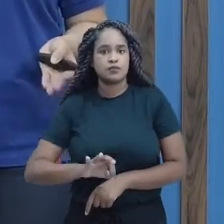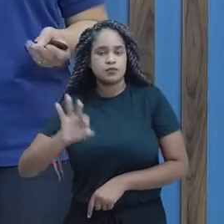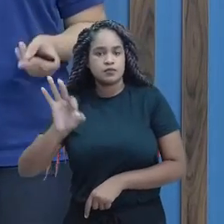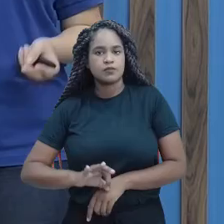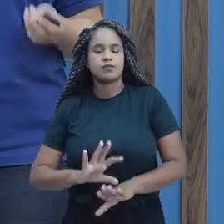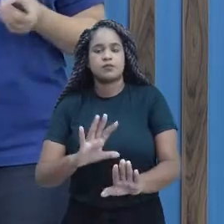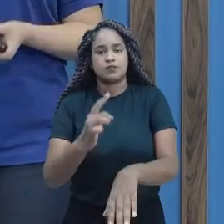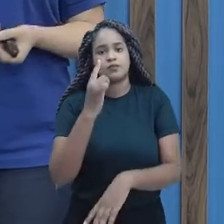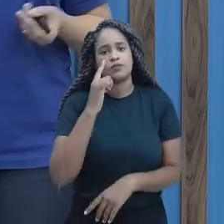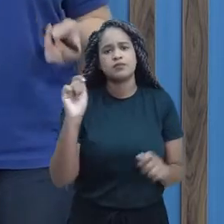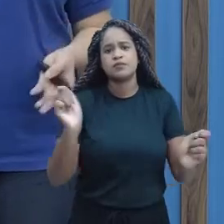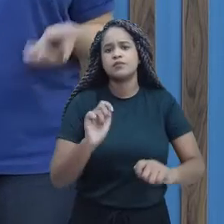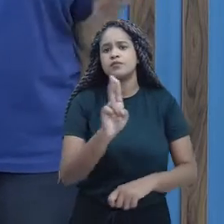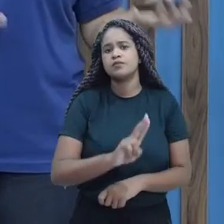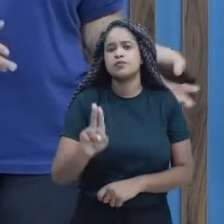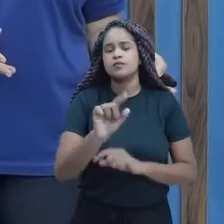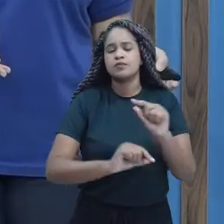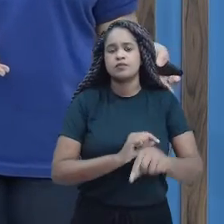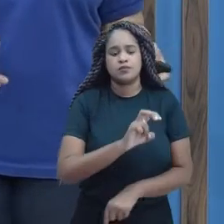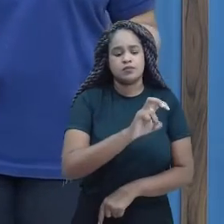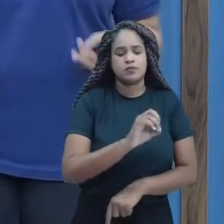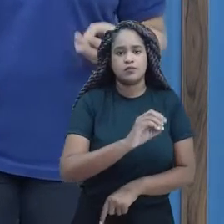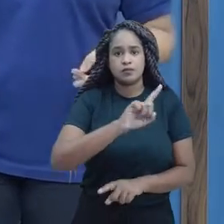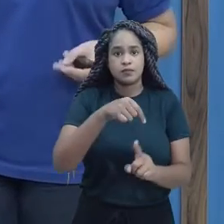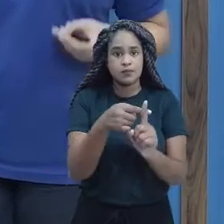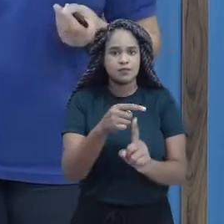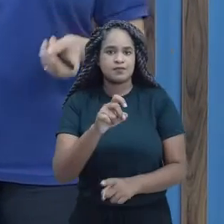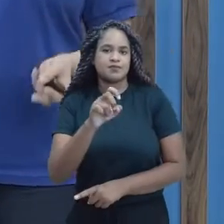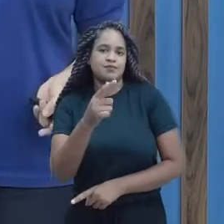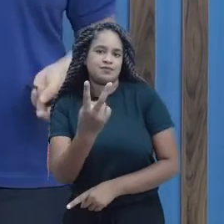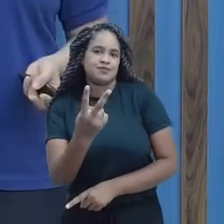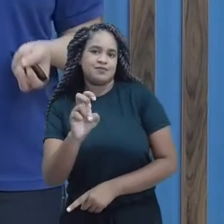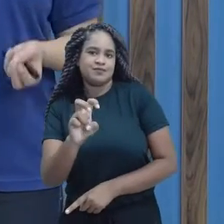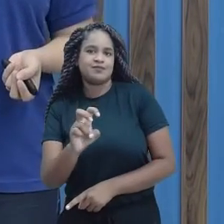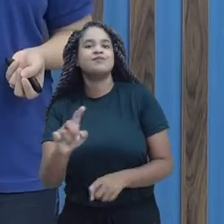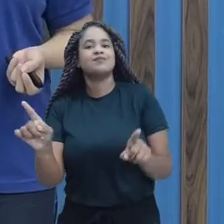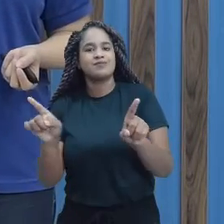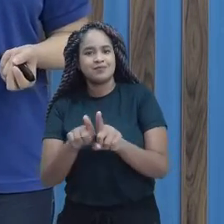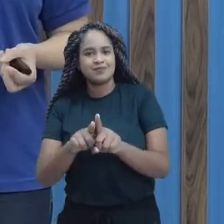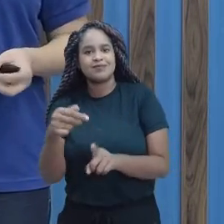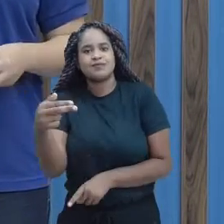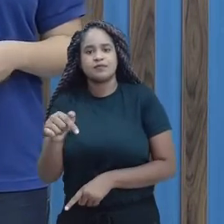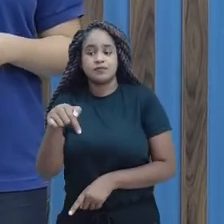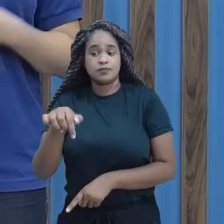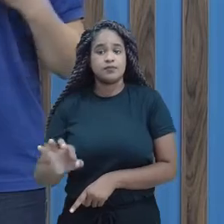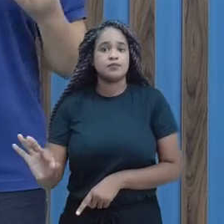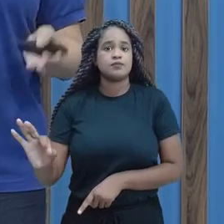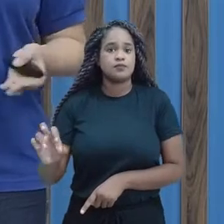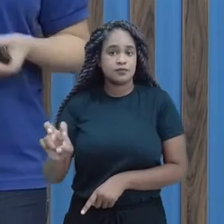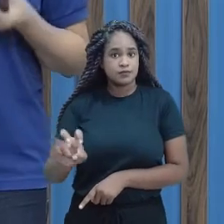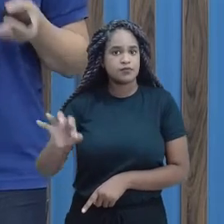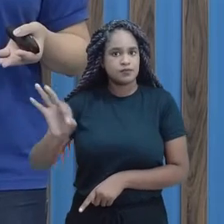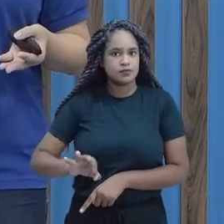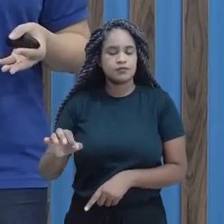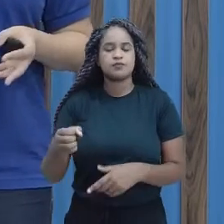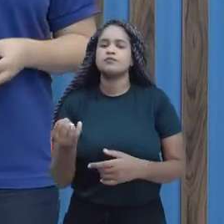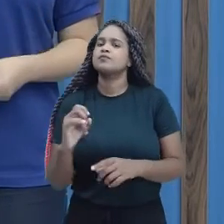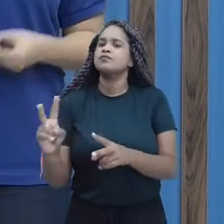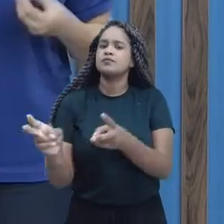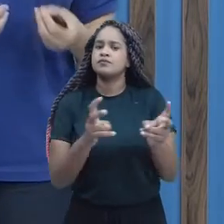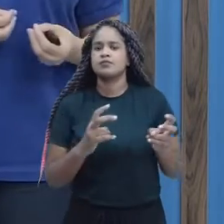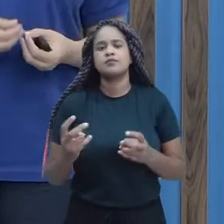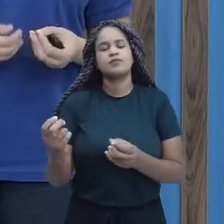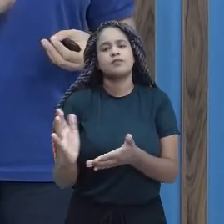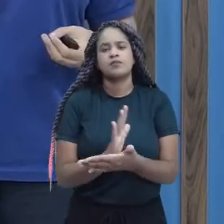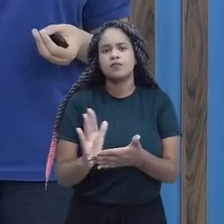posso utilizar o 50 mais o 25. E a gente também chega no 75%. Então, se a gente começa a perceber